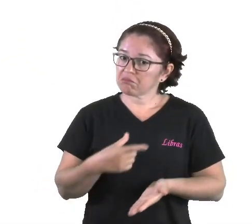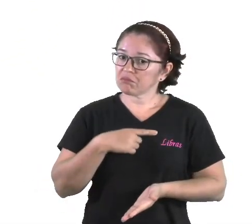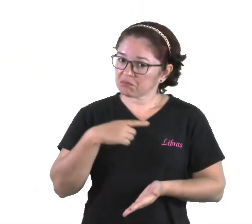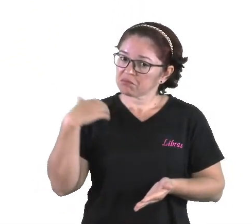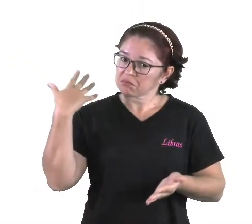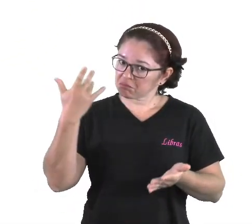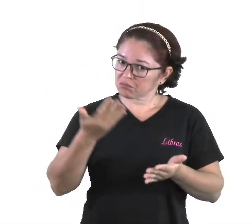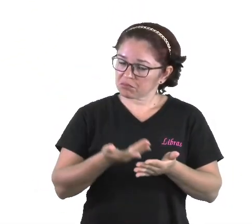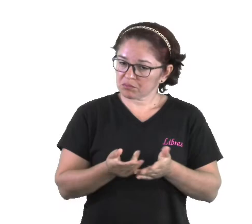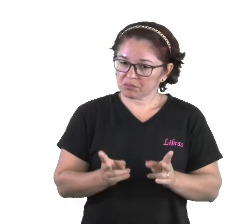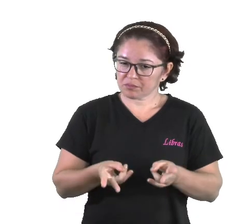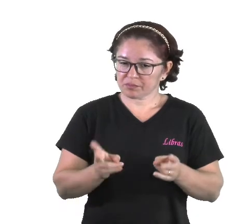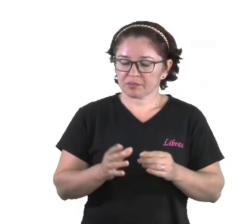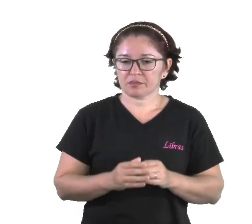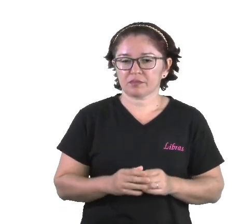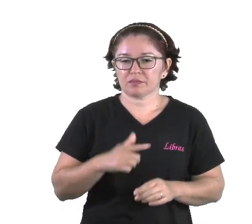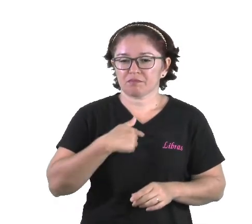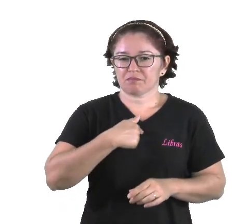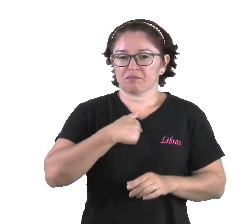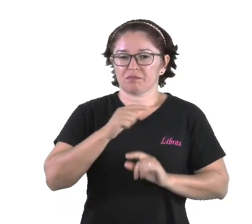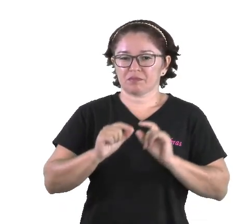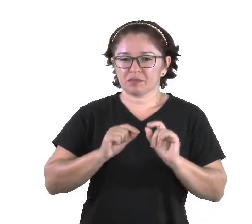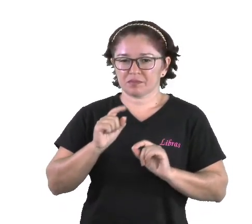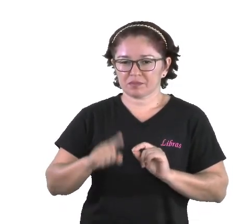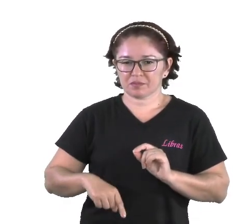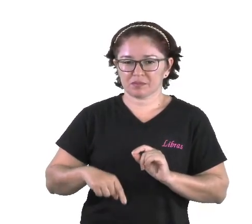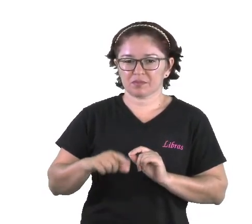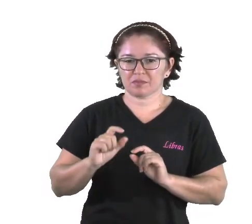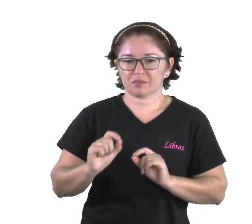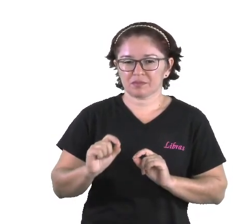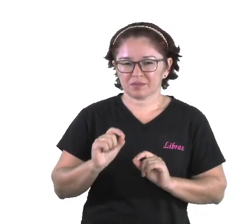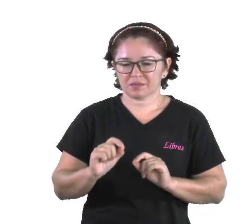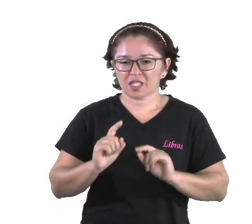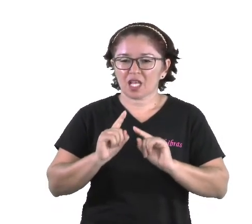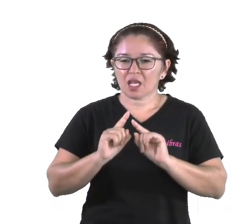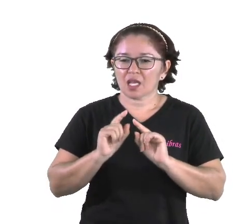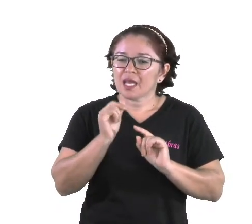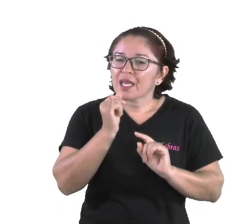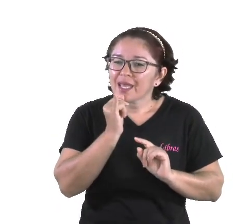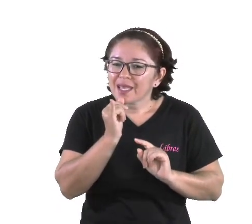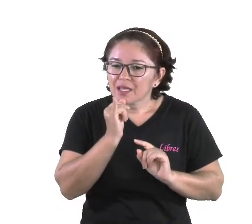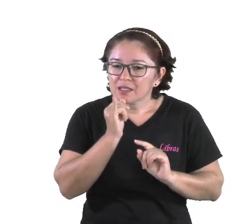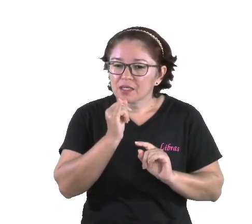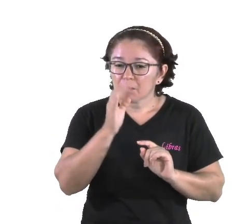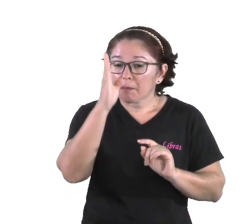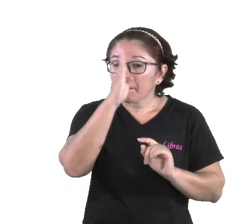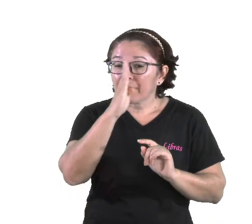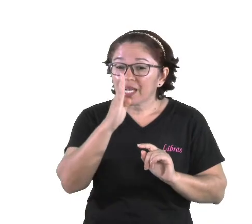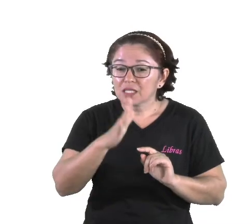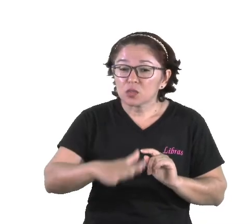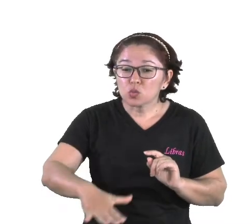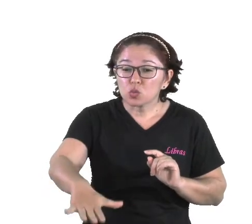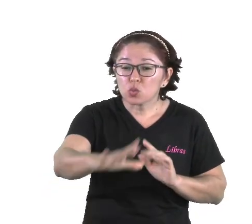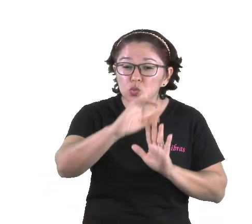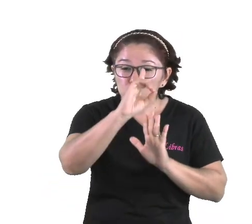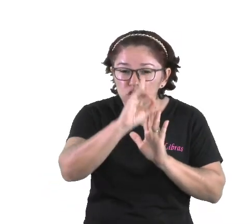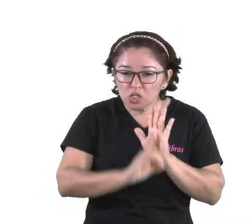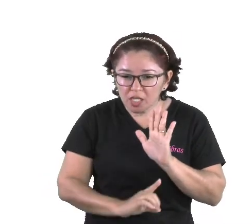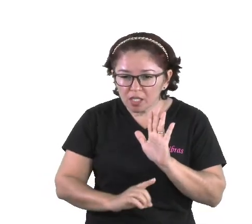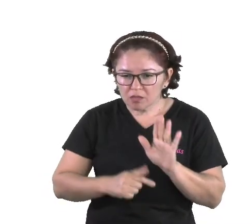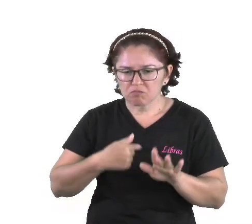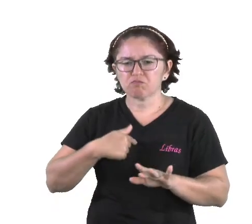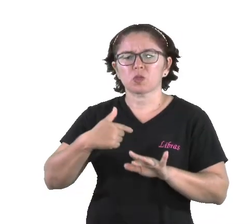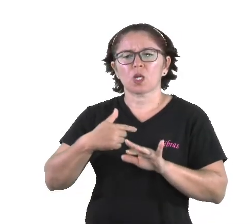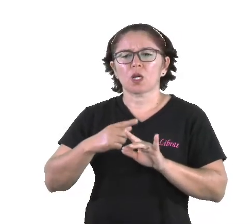também foi um grande estadista. Ele defendia os interesses nacionais e o interesse